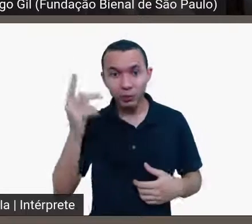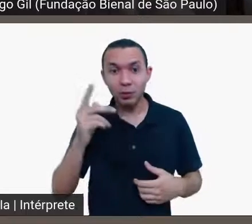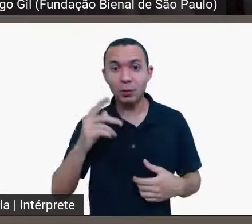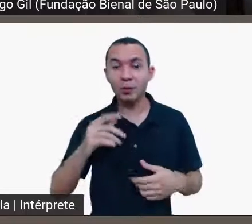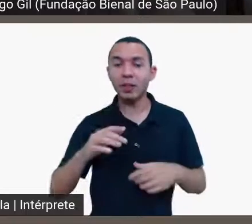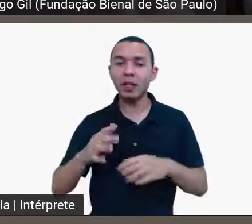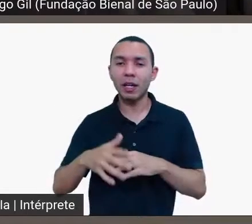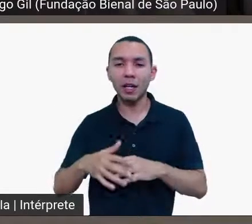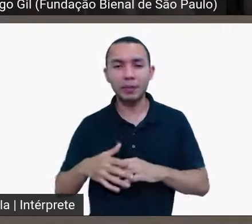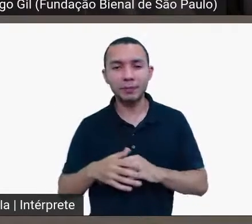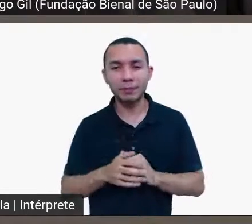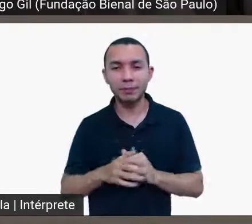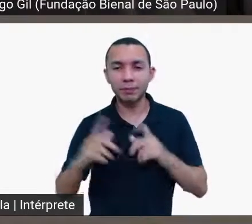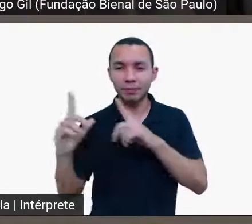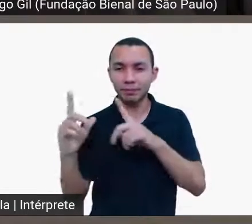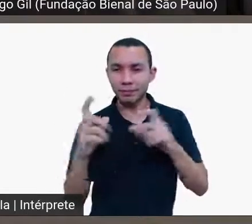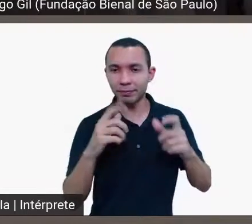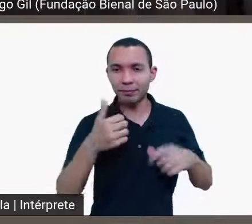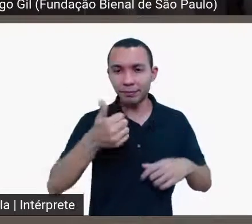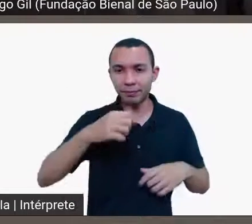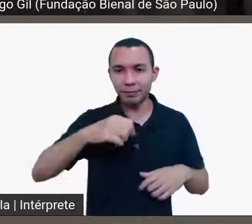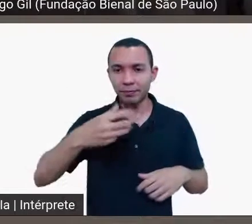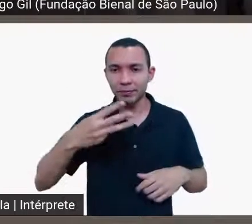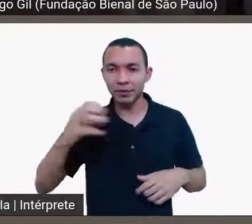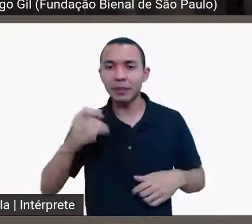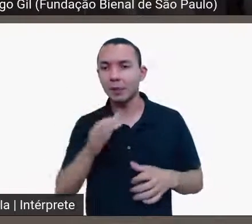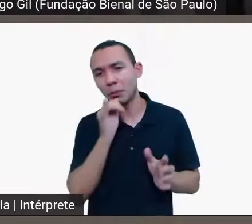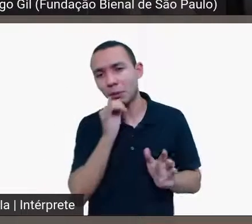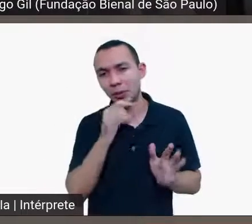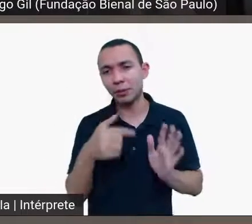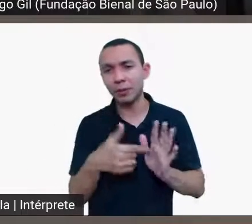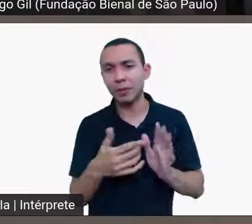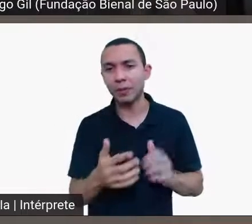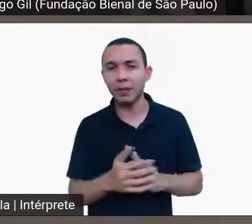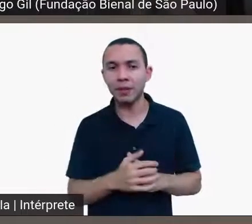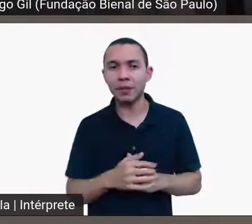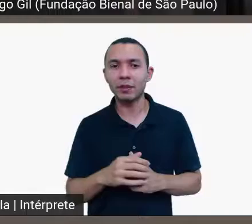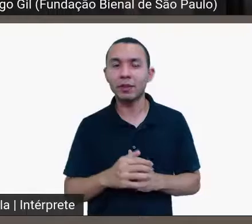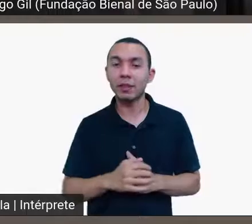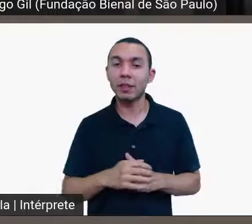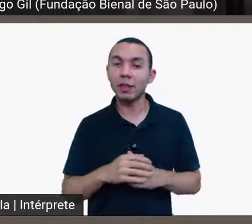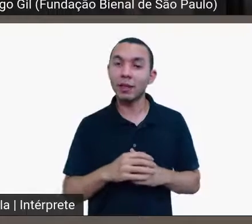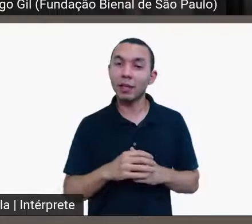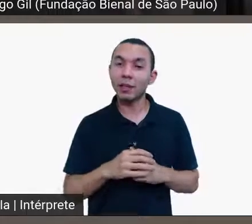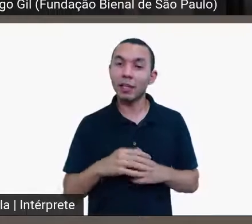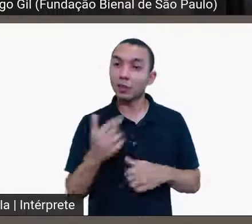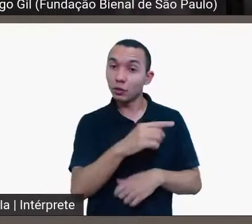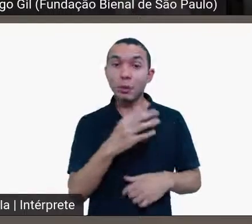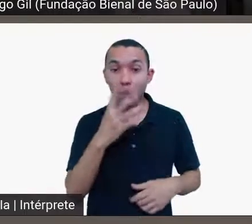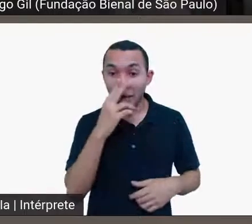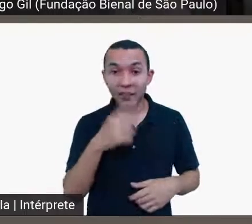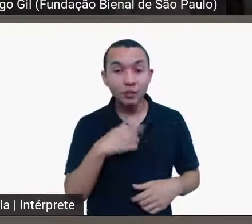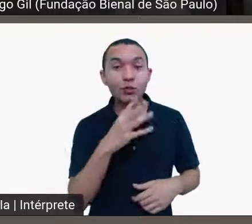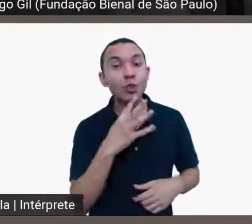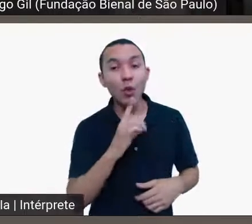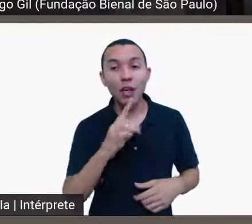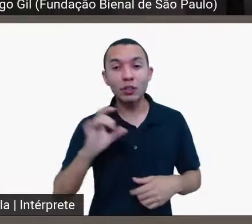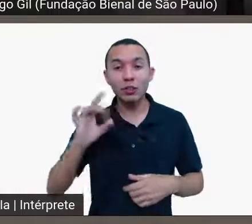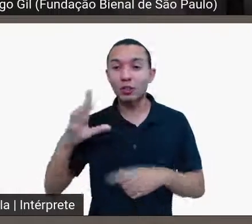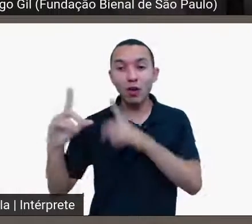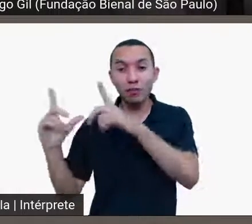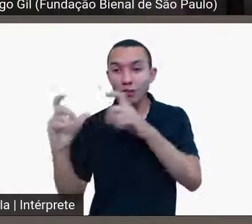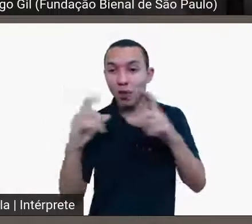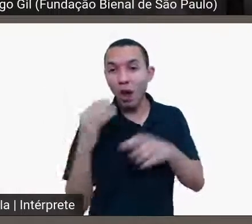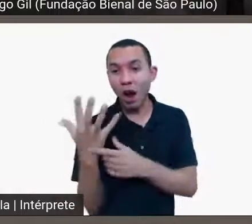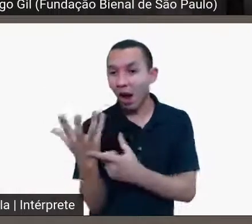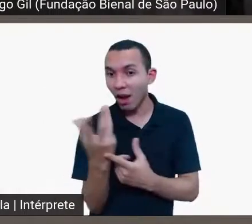Fotoclube, dos anos 30, o Fotoclube Bandeirantes, por exemplo, eles estão contra um passadismo que eles nem conhecem, porque eles só conhecem um artista fotógrafo, eles nem sabem